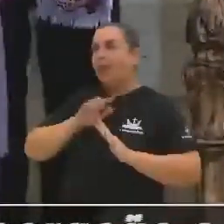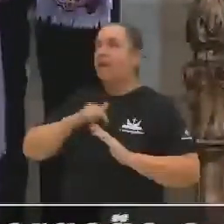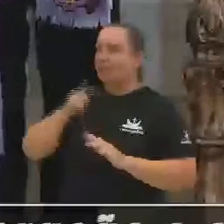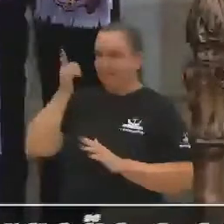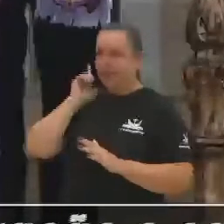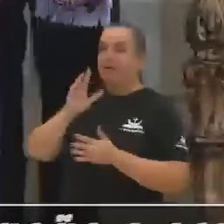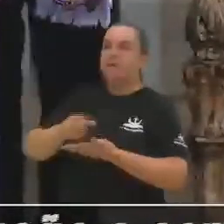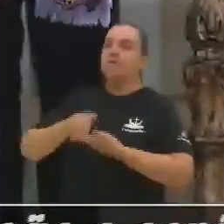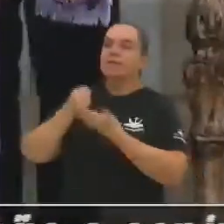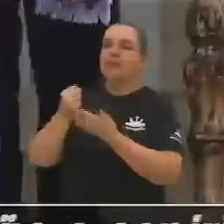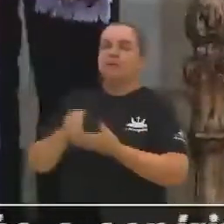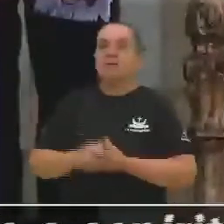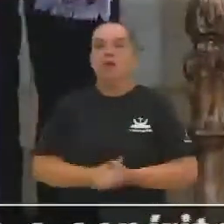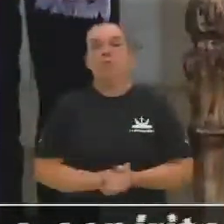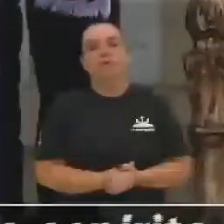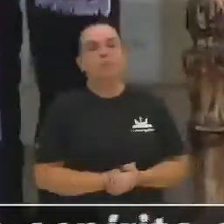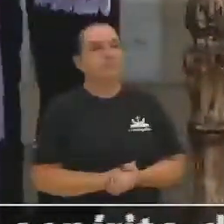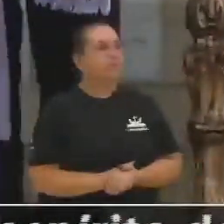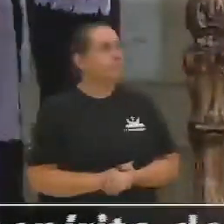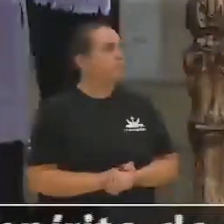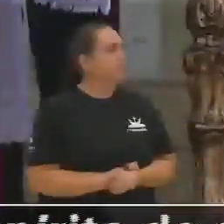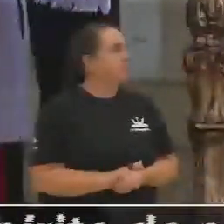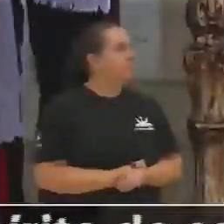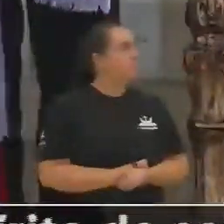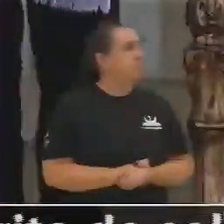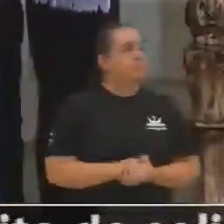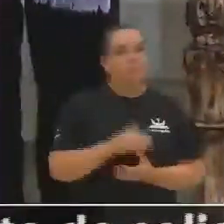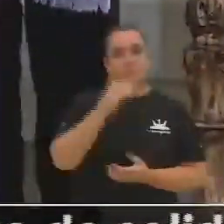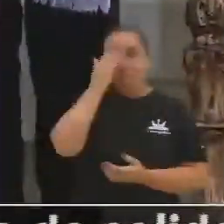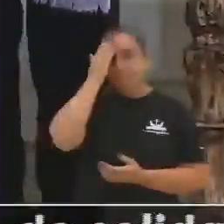uma palavra e serei salva.